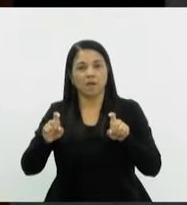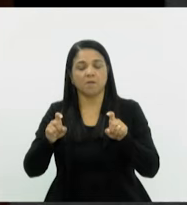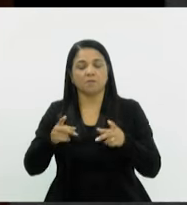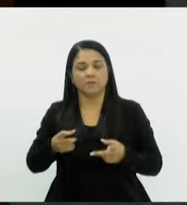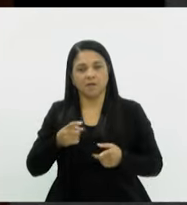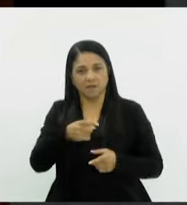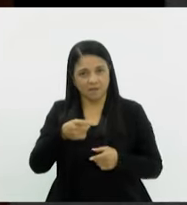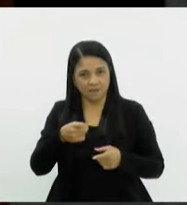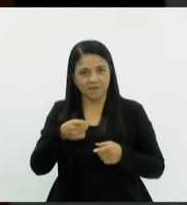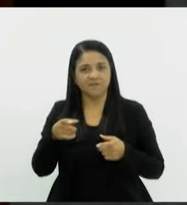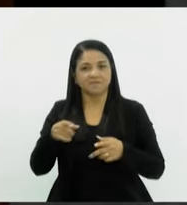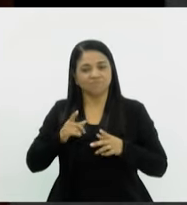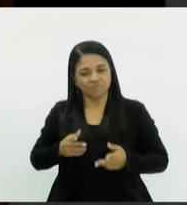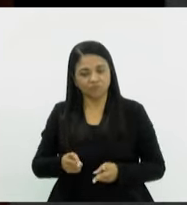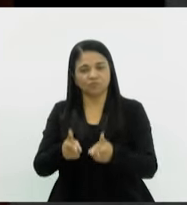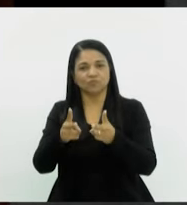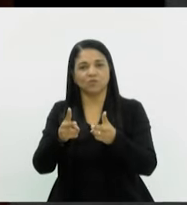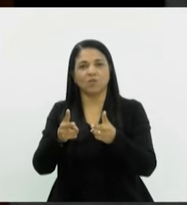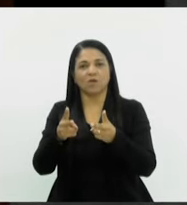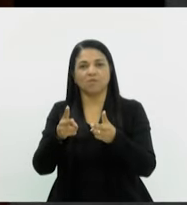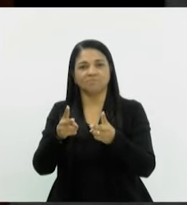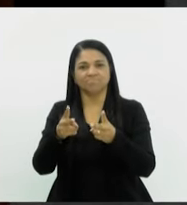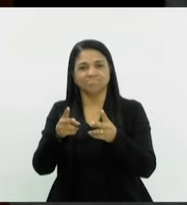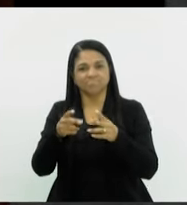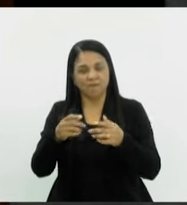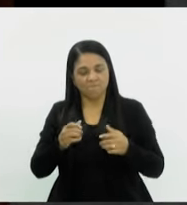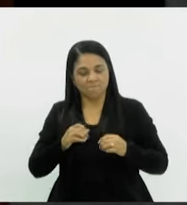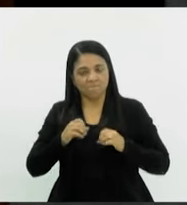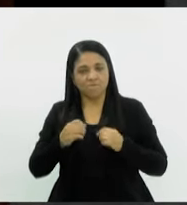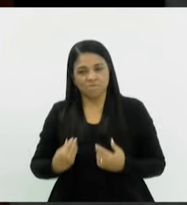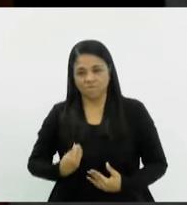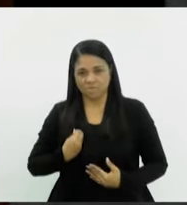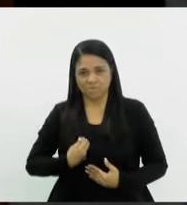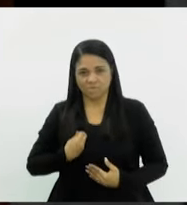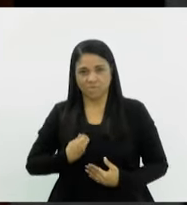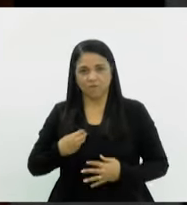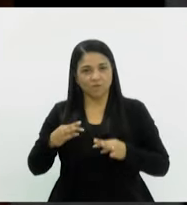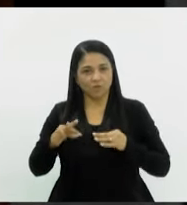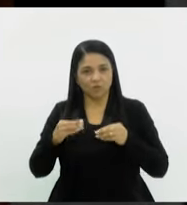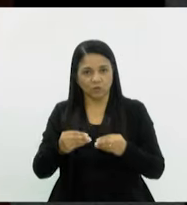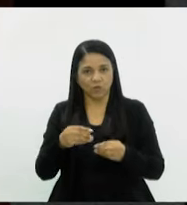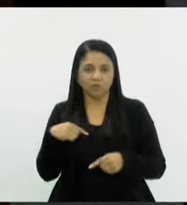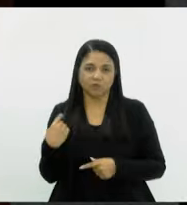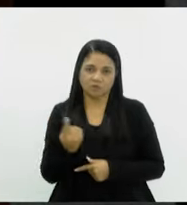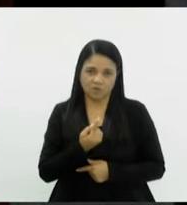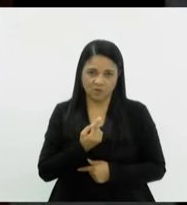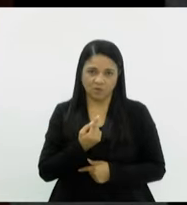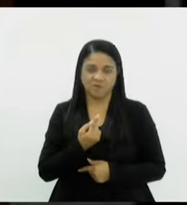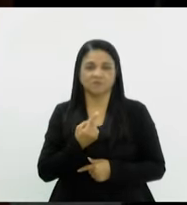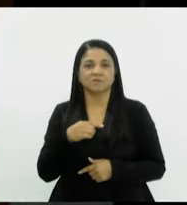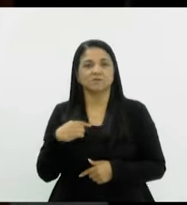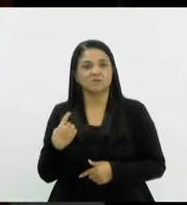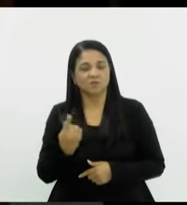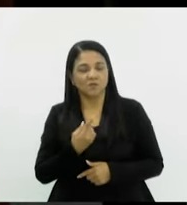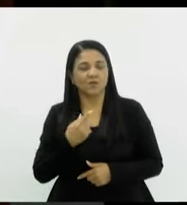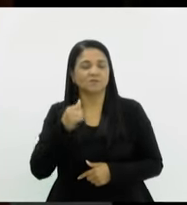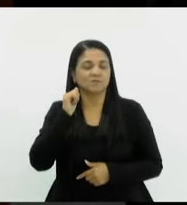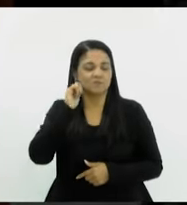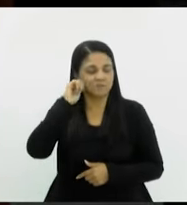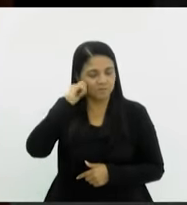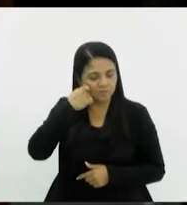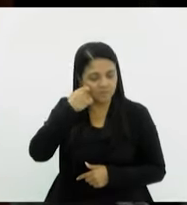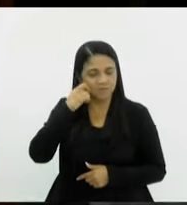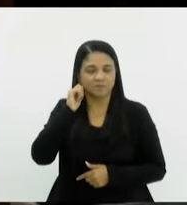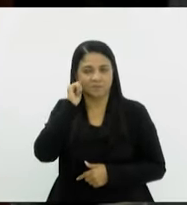é, porque o seu legado continua pulsante, vivo aqui, em todas e todos nós, sobretudo nós, mulheres pretas,